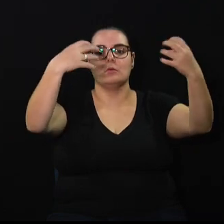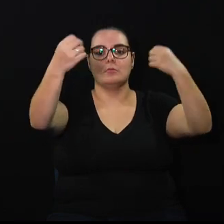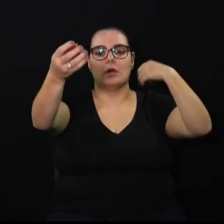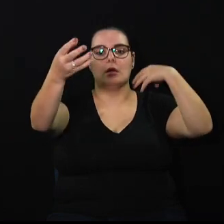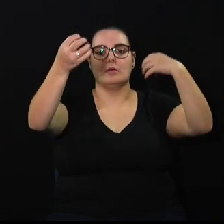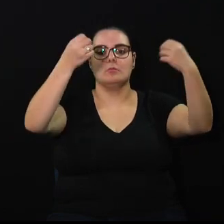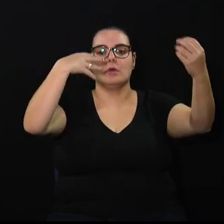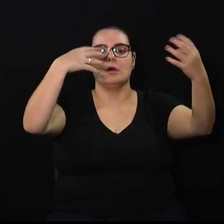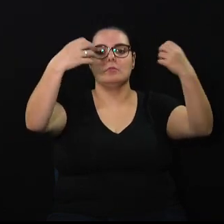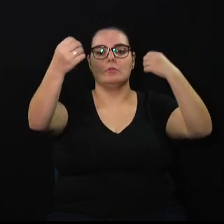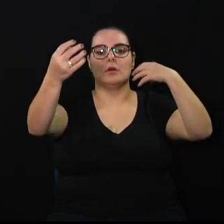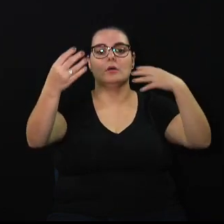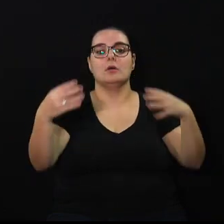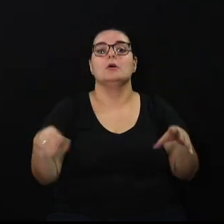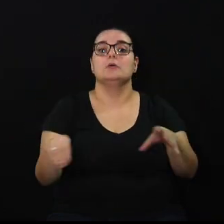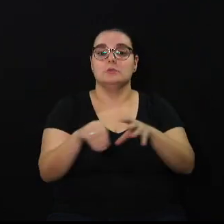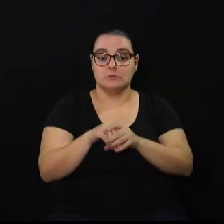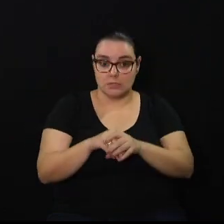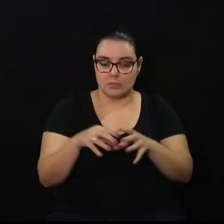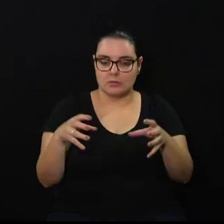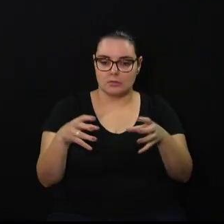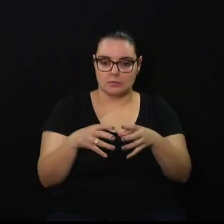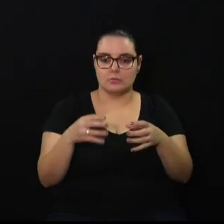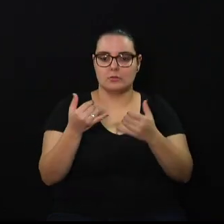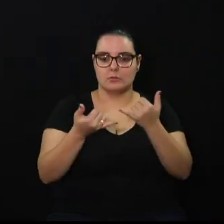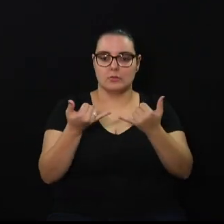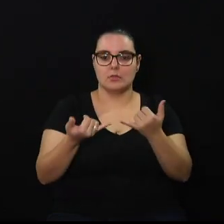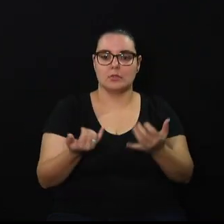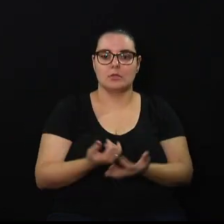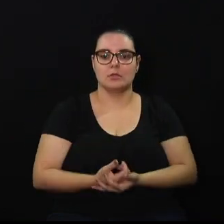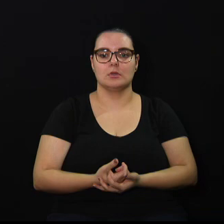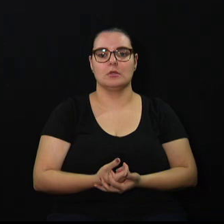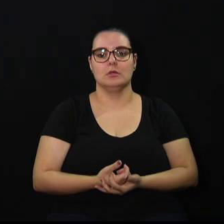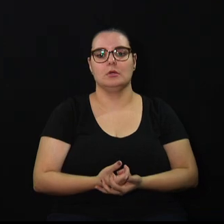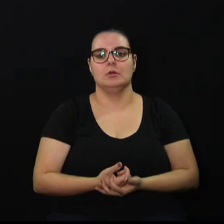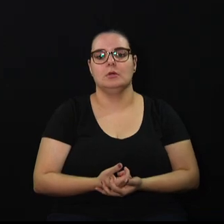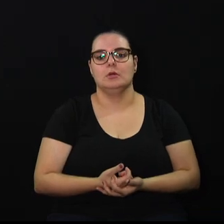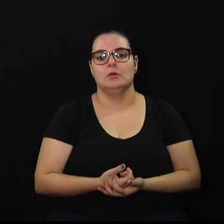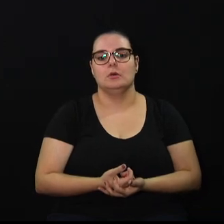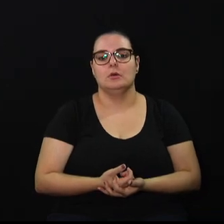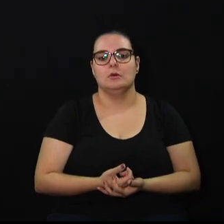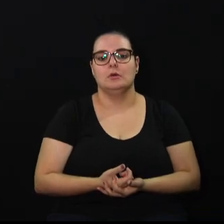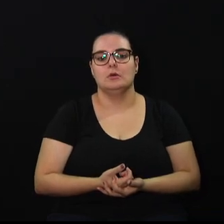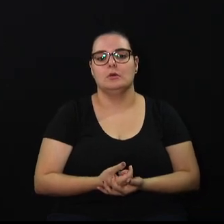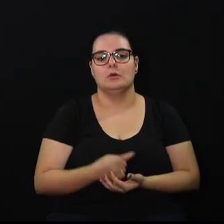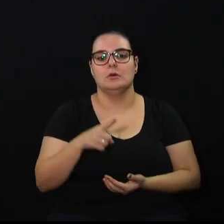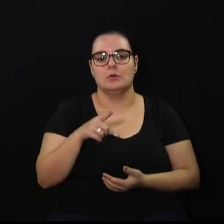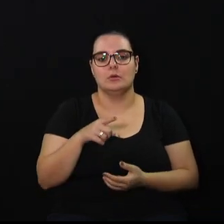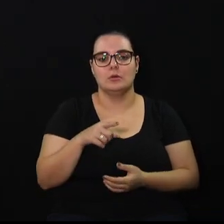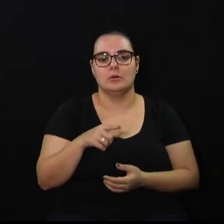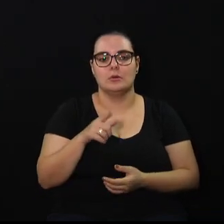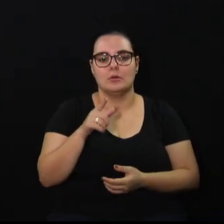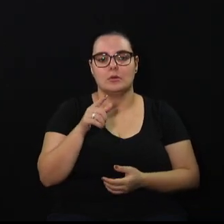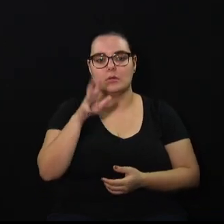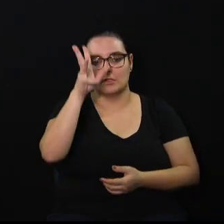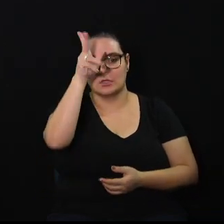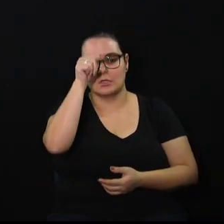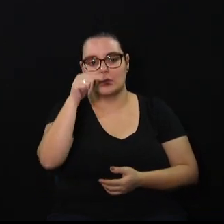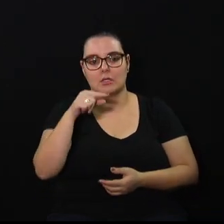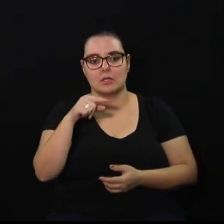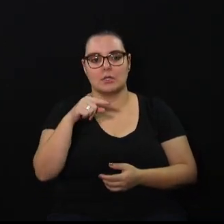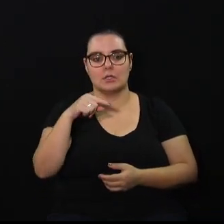brinquedos and e apaga eu coloquei aí pra vocês e se com pedindo a galinha pintadinha tem uma